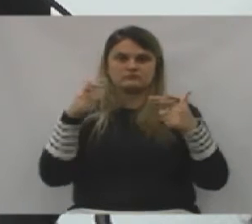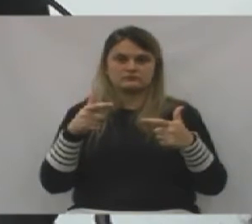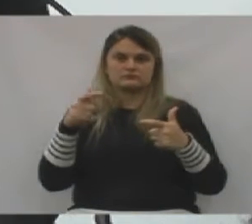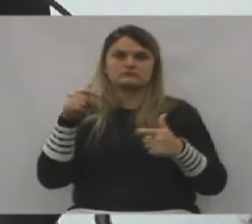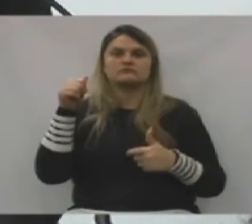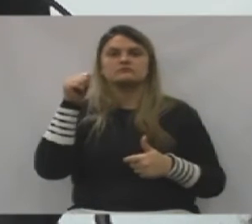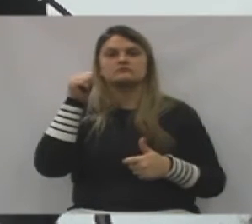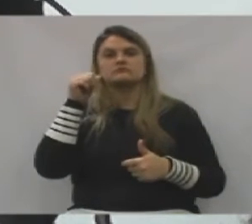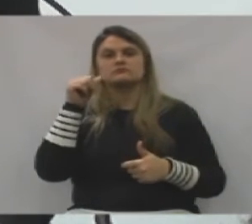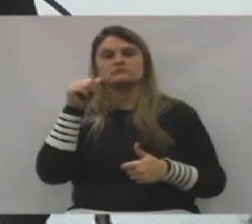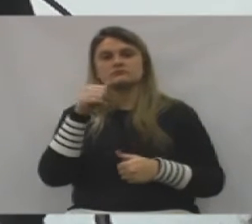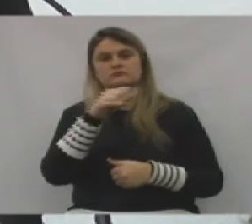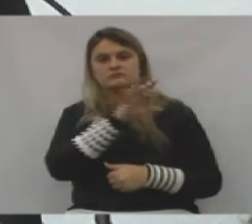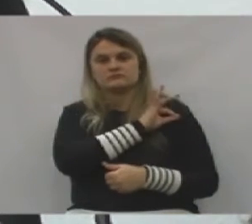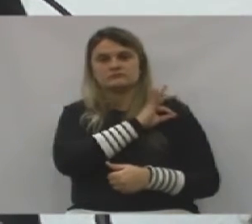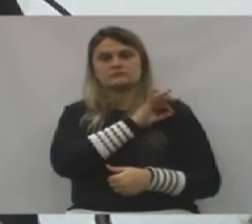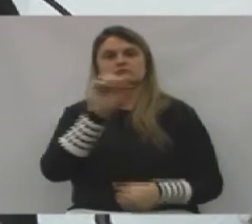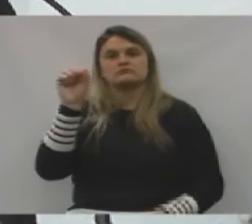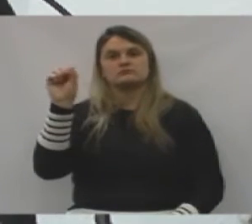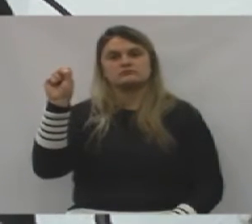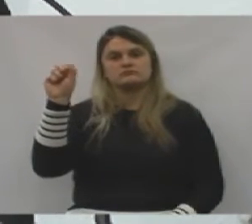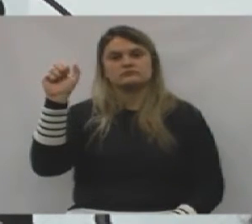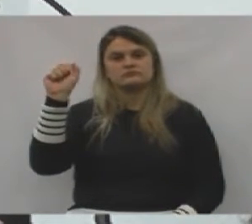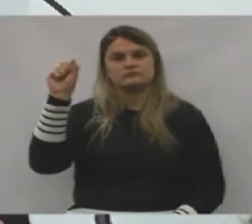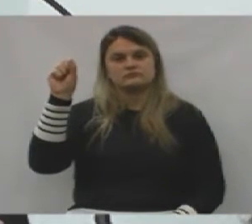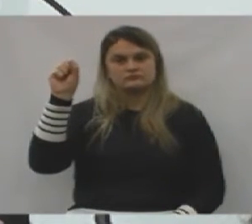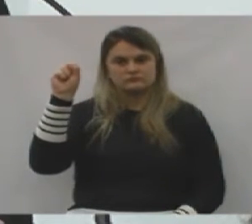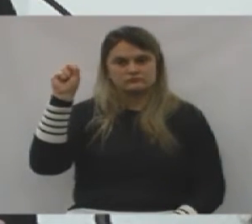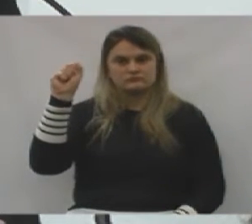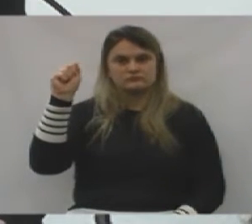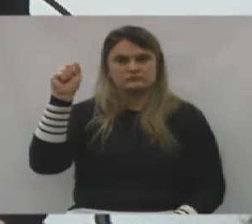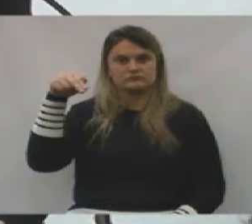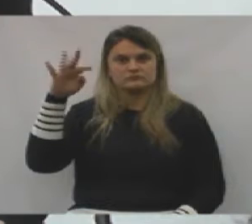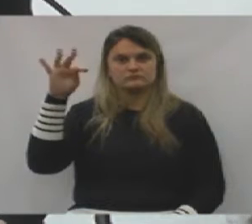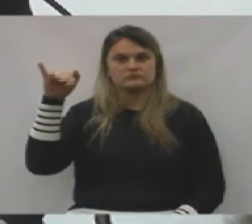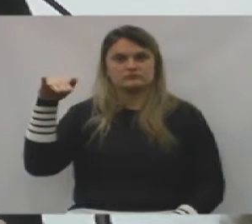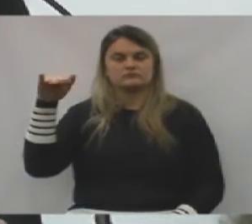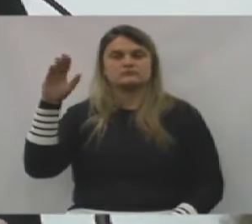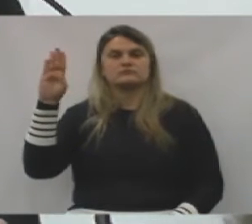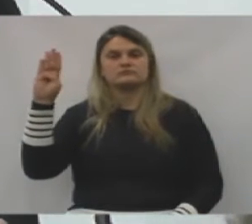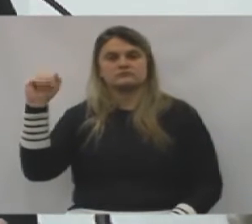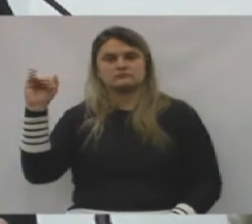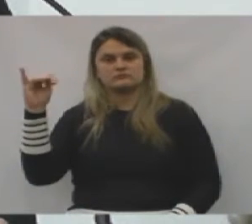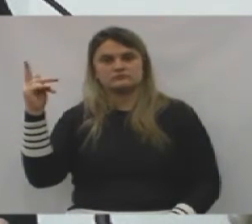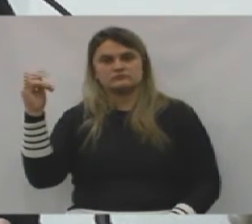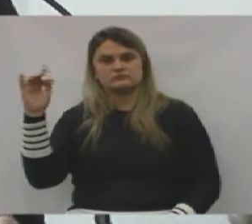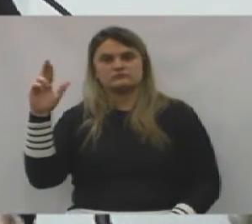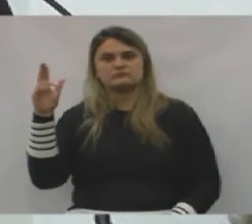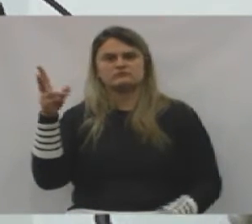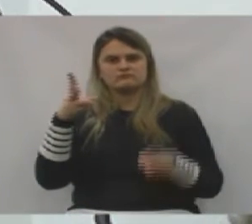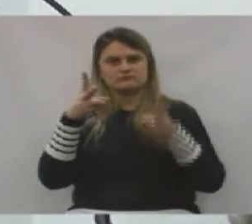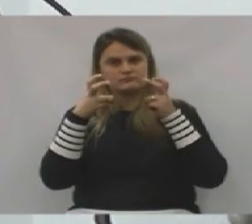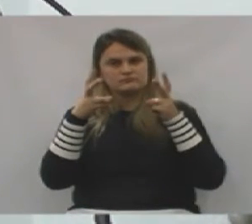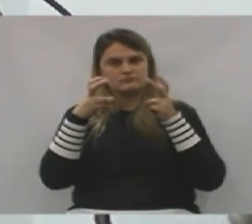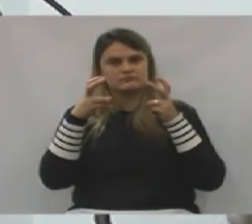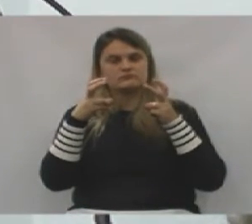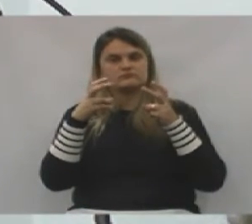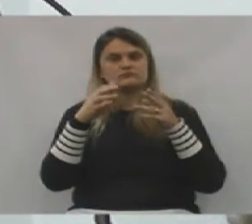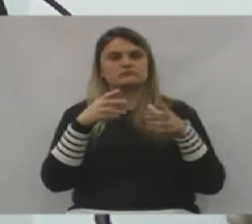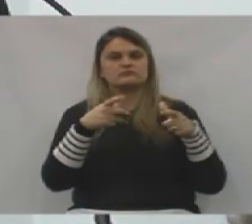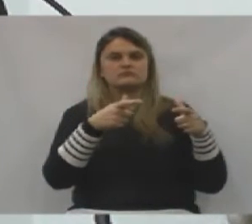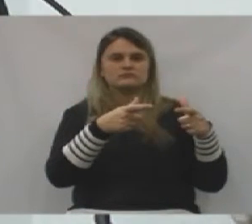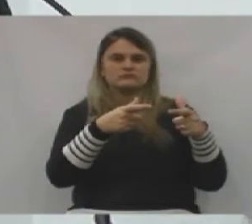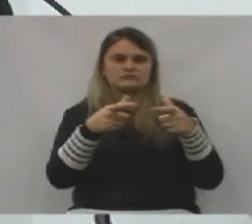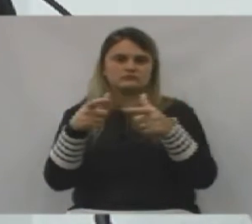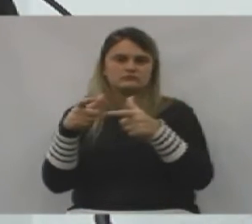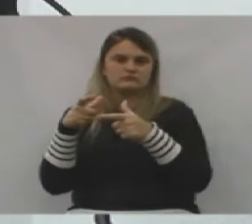o Santin, Bashir e todo o secretariado estiveram nessa reunião, nós pudemos observar, então, que aquelas